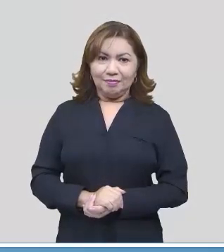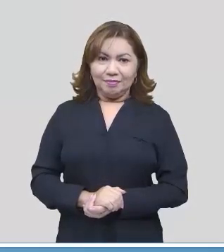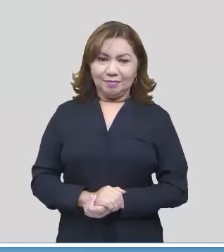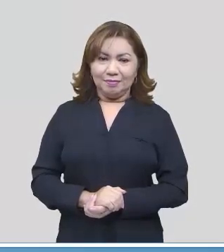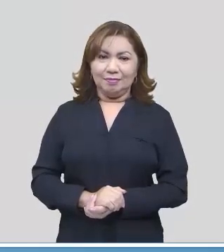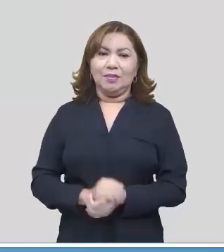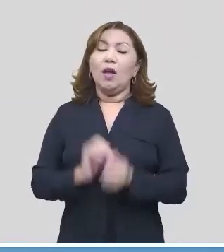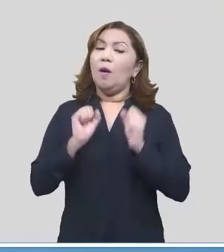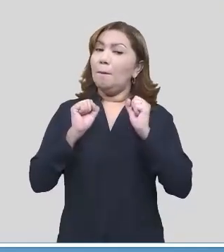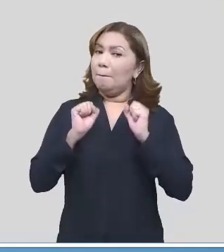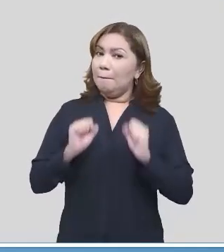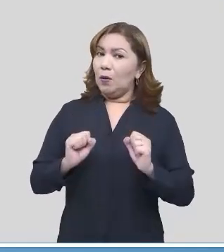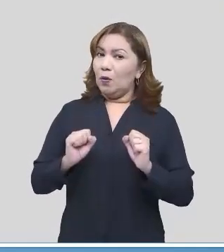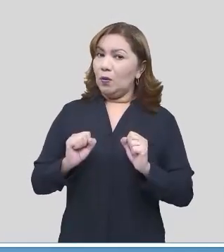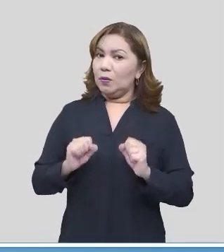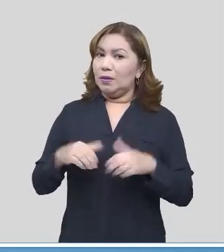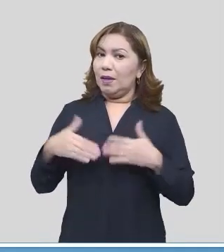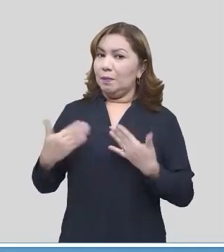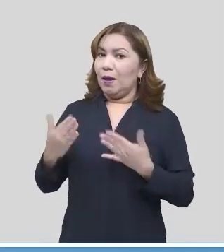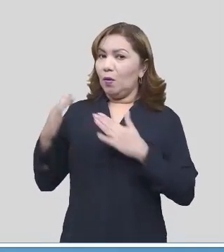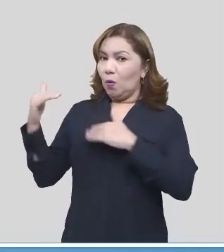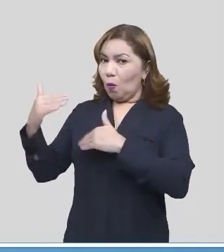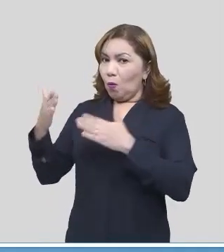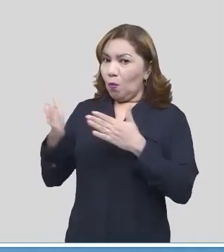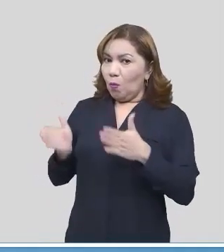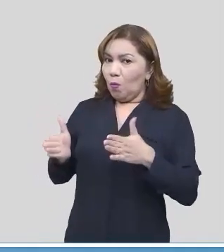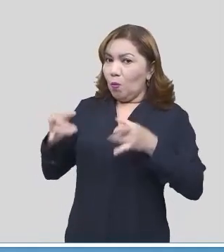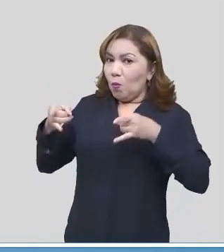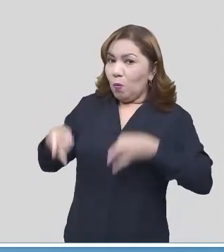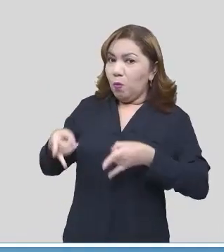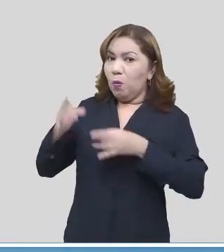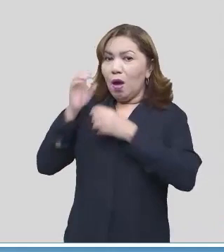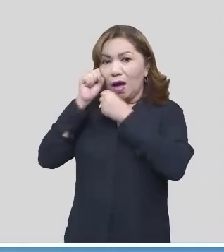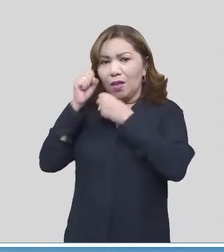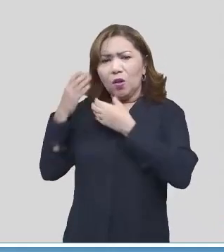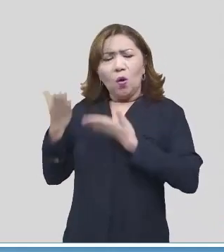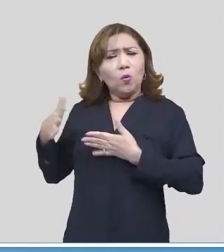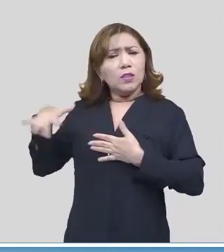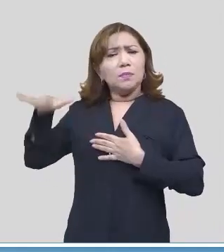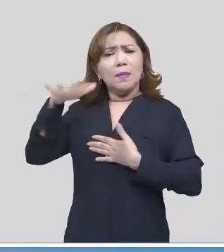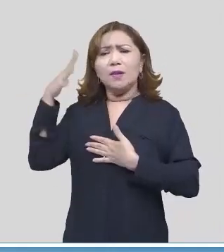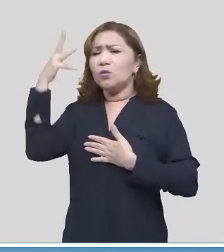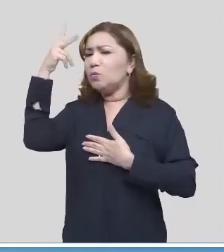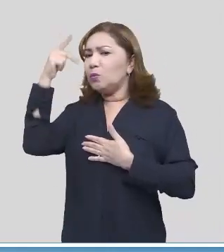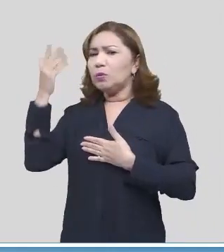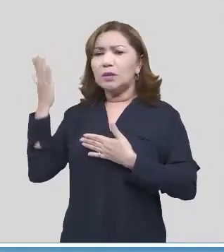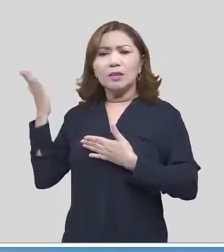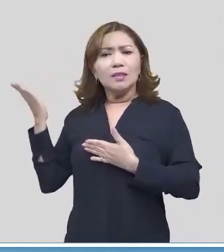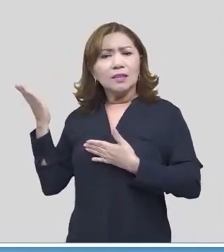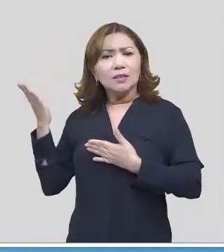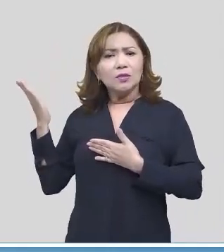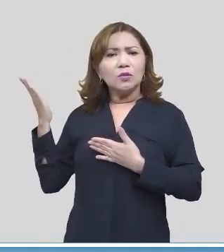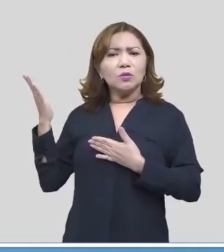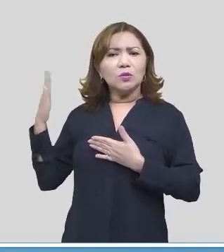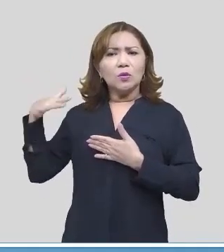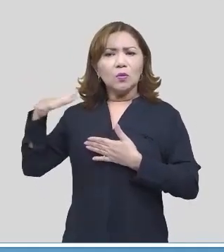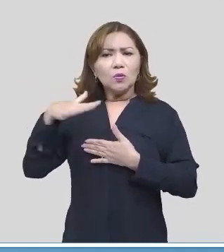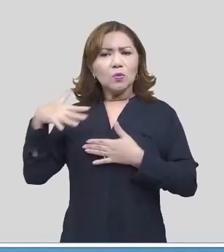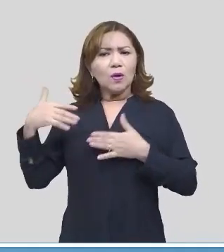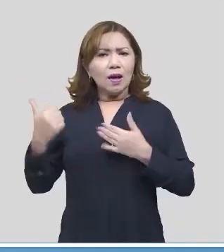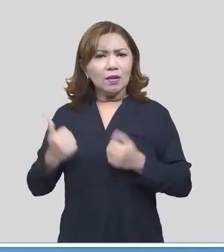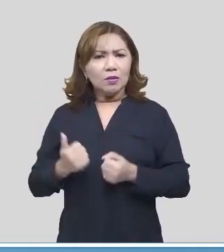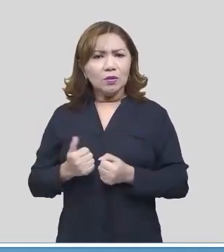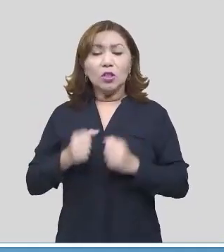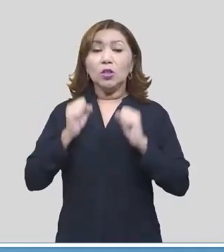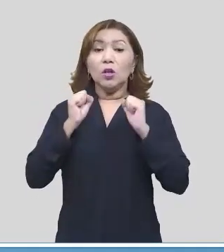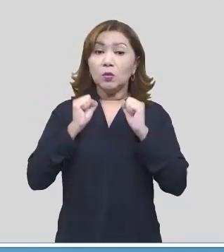Pode ser para o quarto também. Olha esse outro espaço muito bonito. Que quarto bonito! Aqui também nós